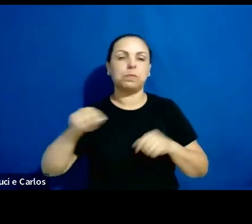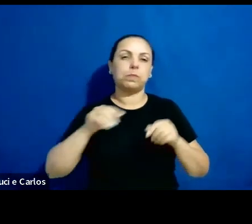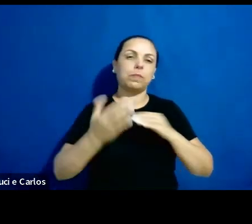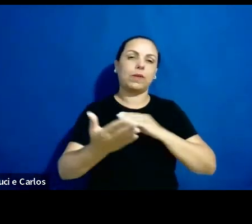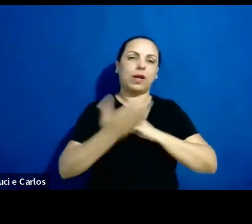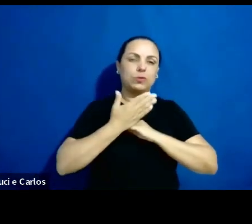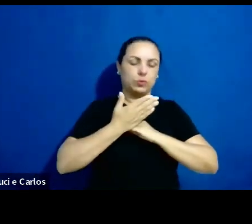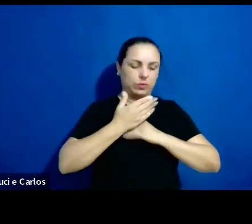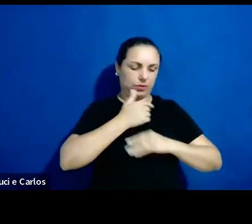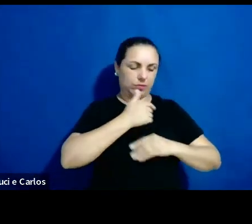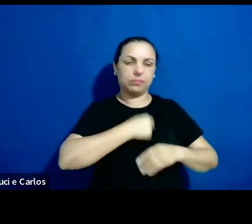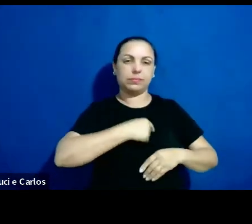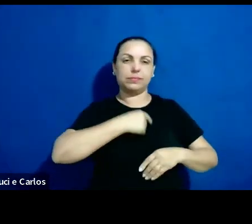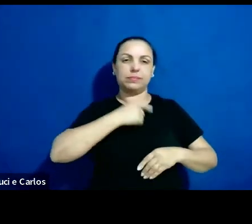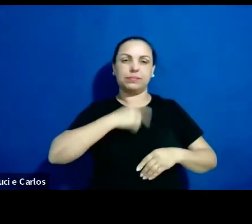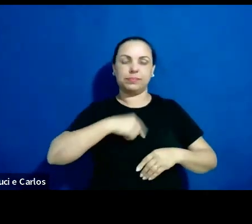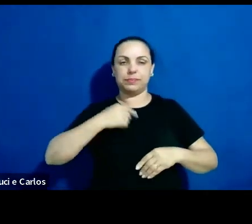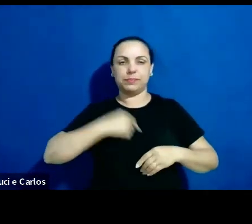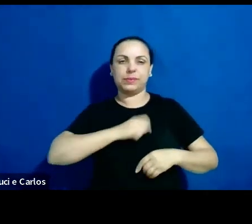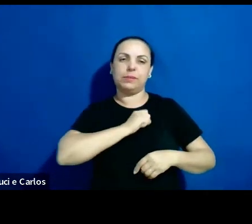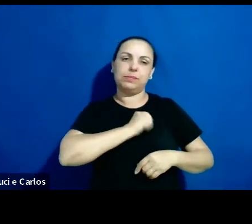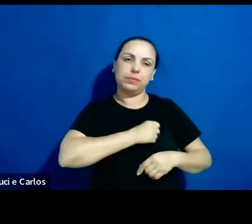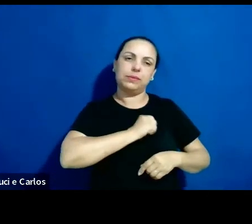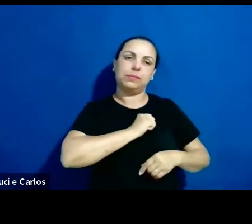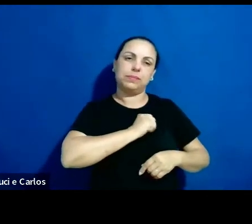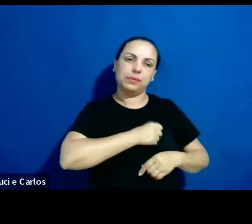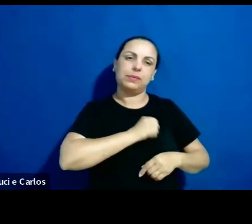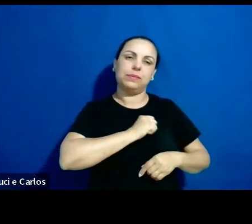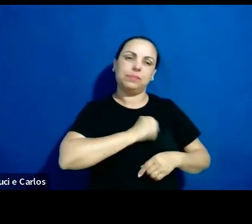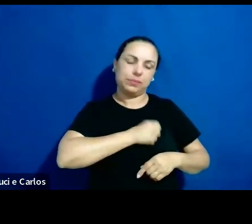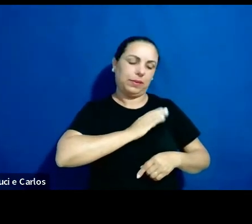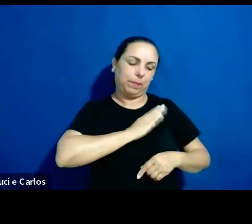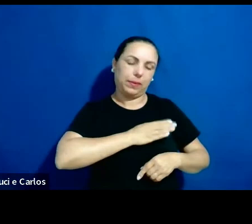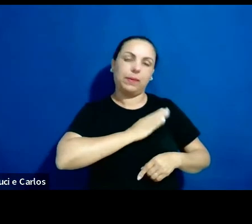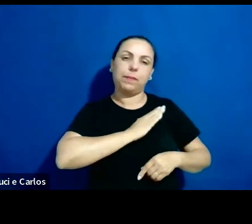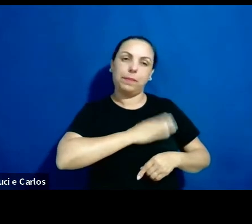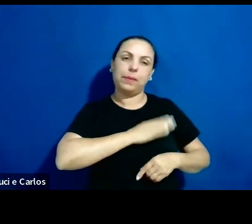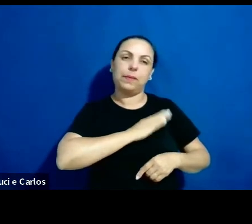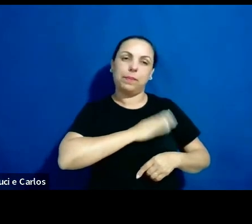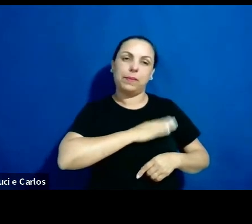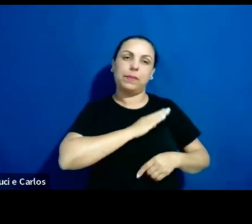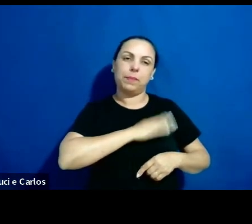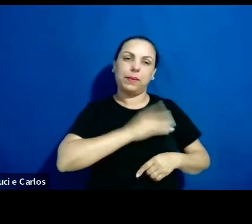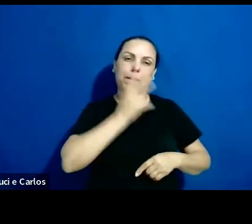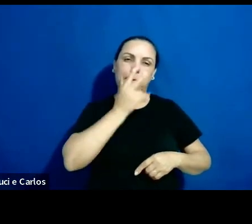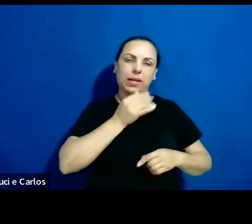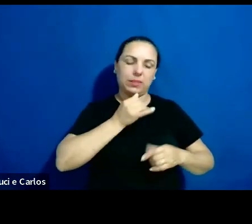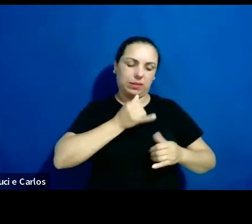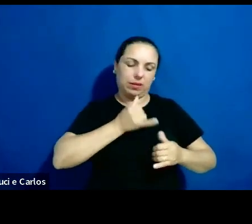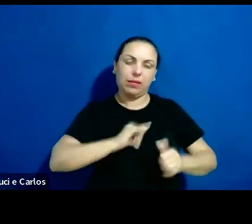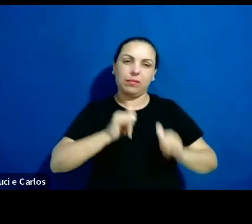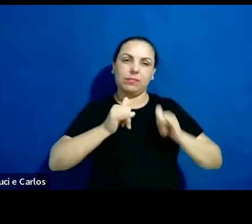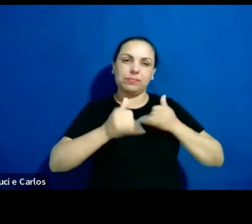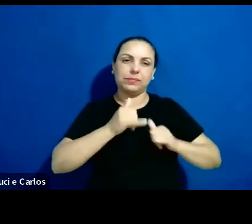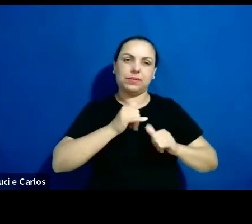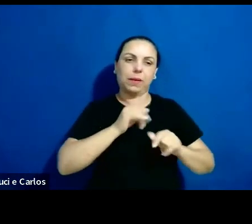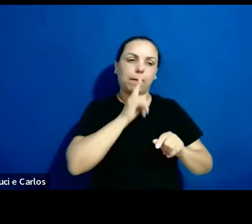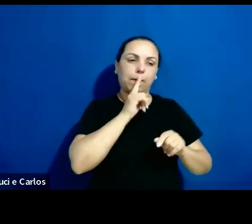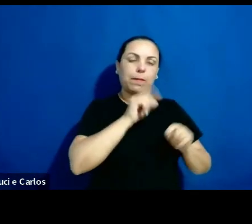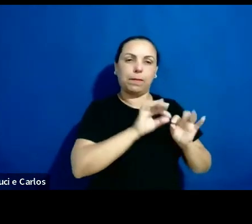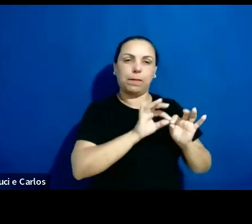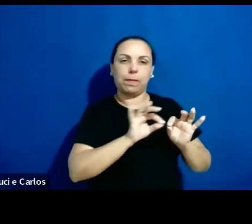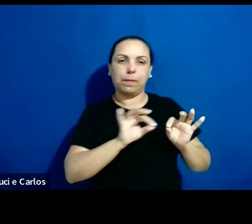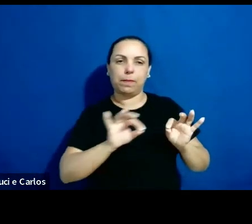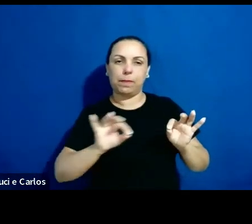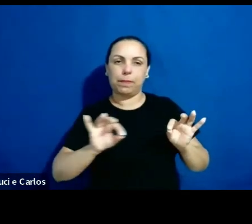nó sinoatrial, gente, é o sistema que produz o impulso elétrico que se propaga pelo